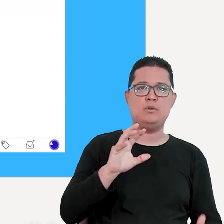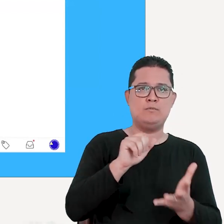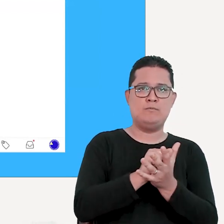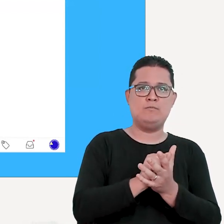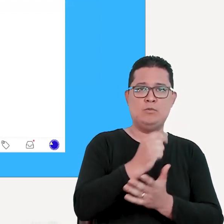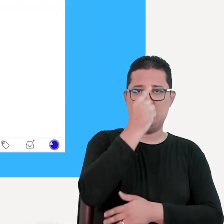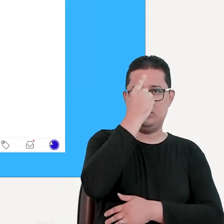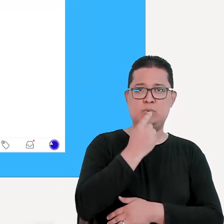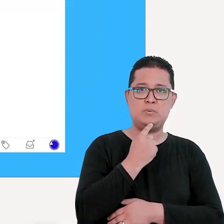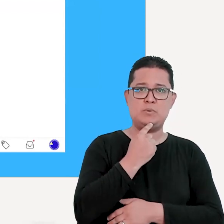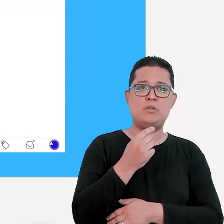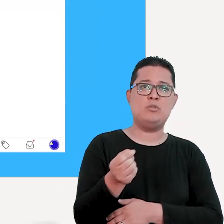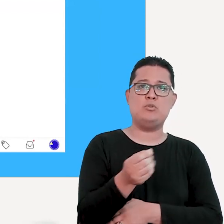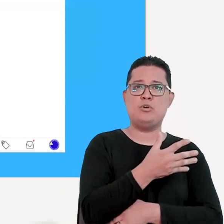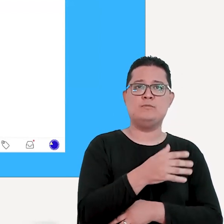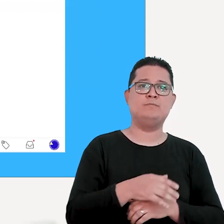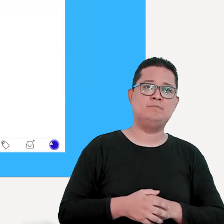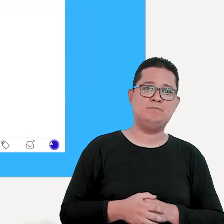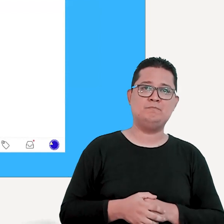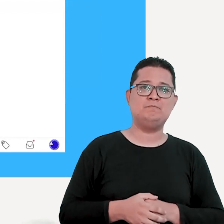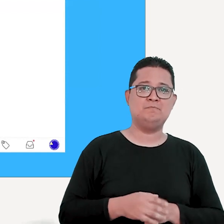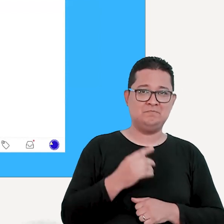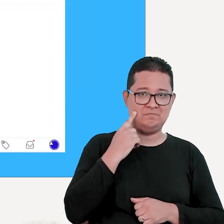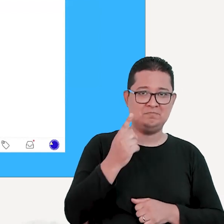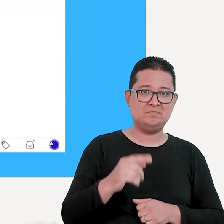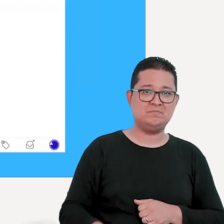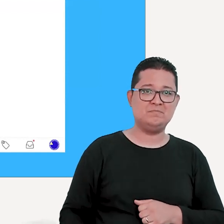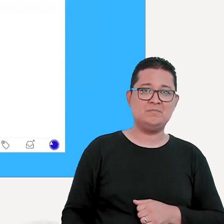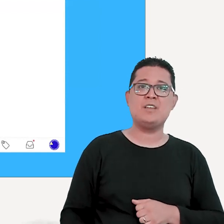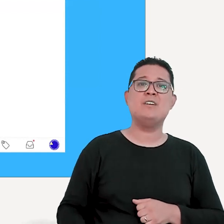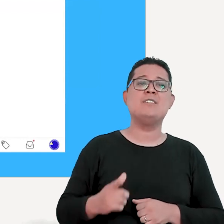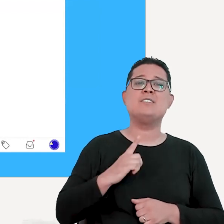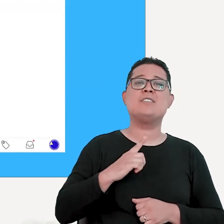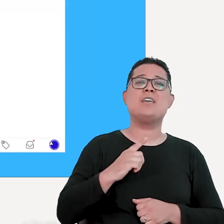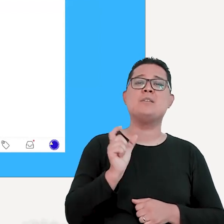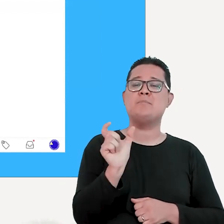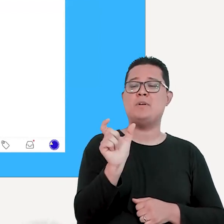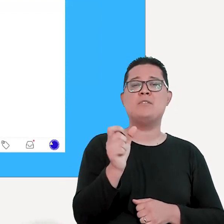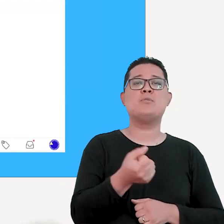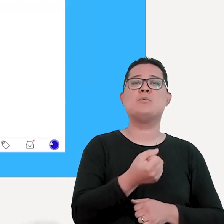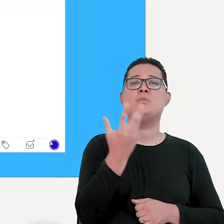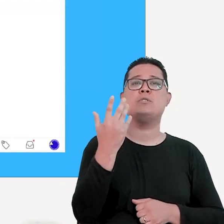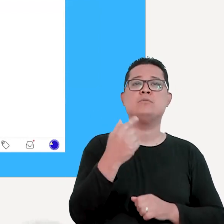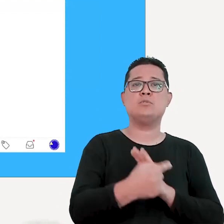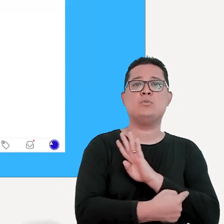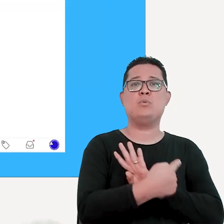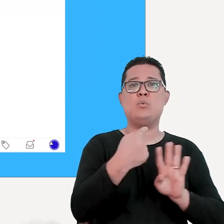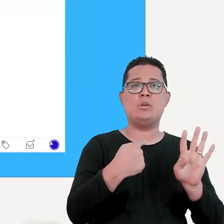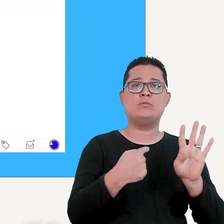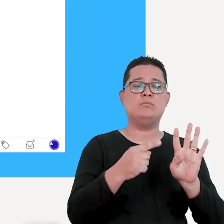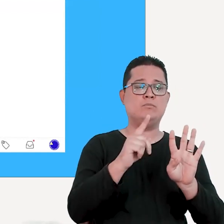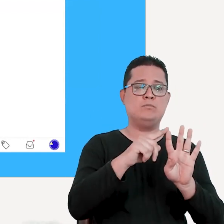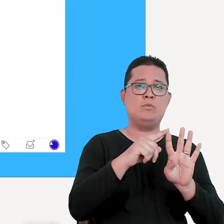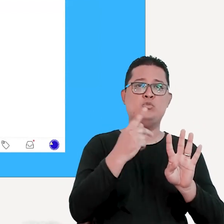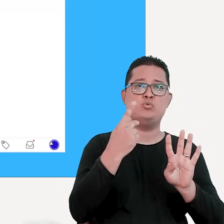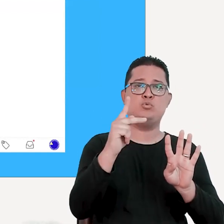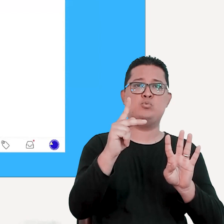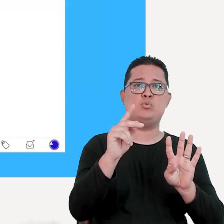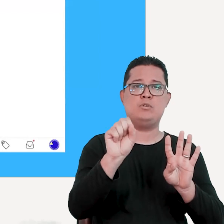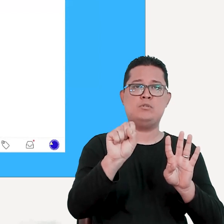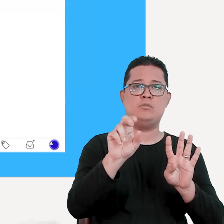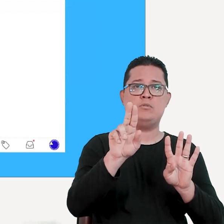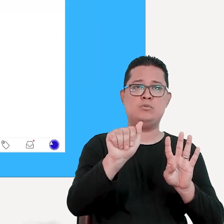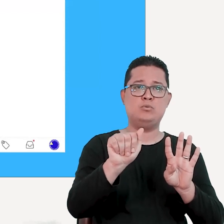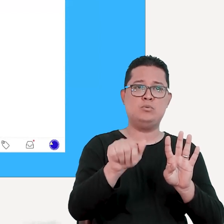atualizada. Aqui, em 4 palavras, ele me diz o que aconteceu e não me gera dúvidas. De acordo com o que eu vejo,